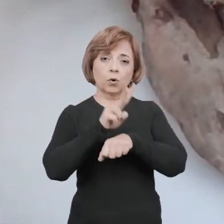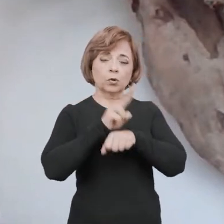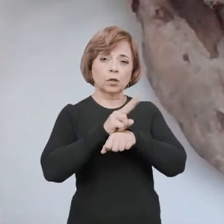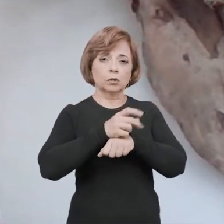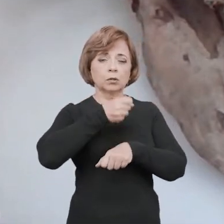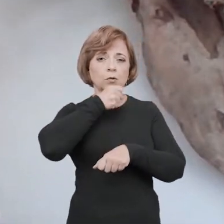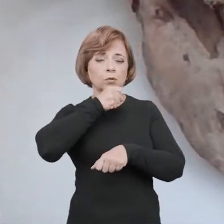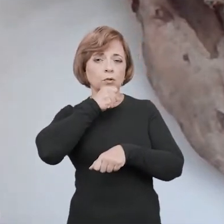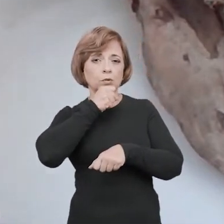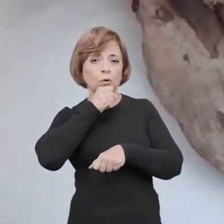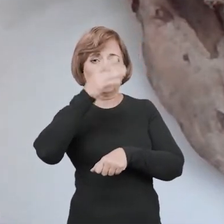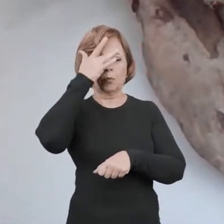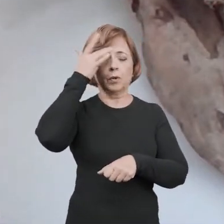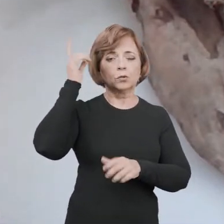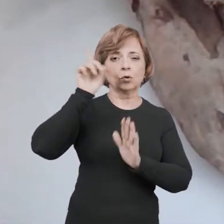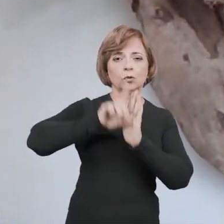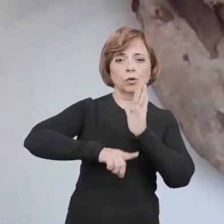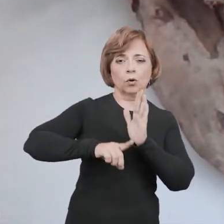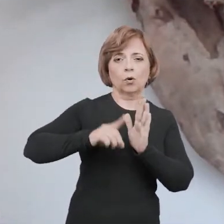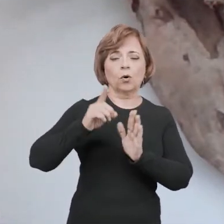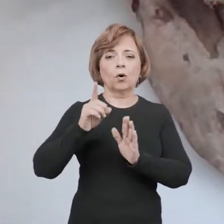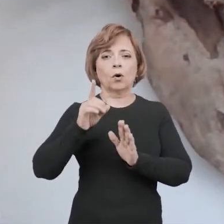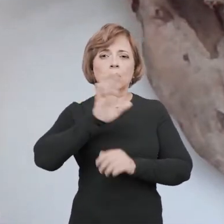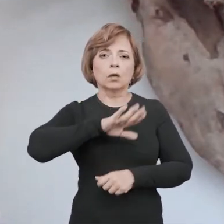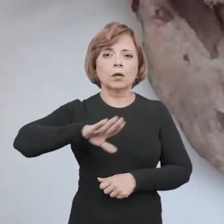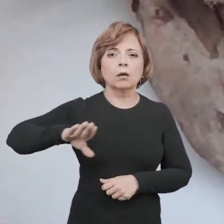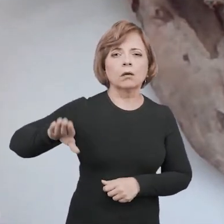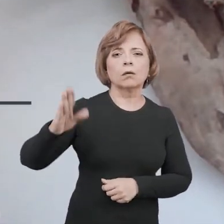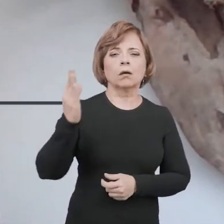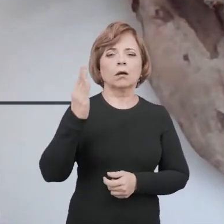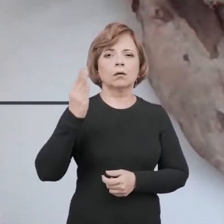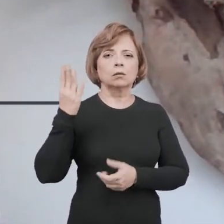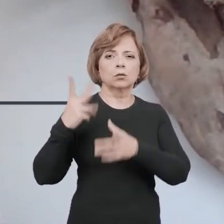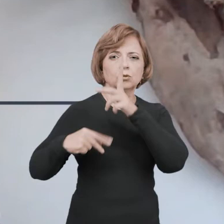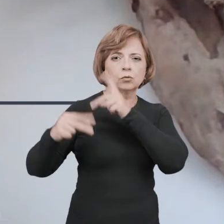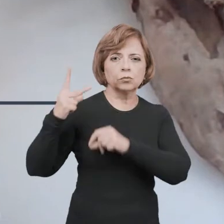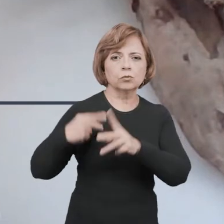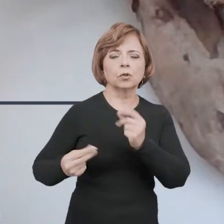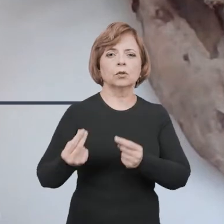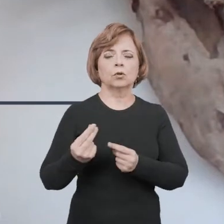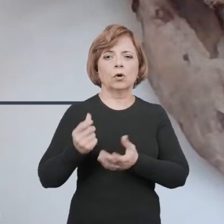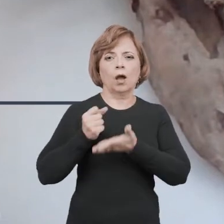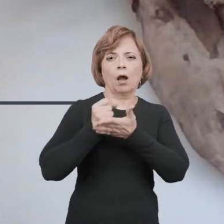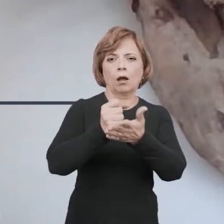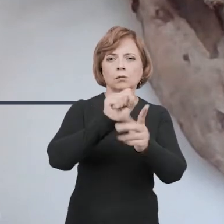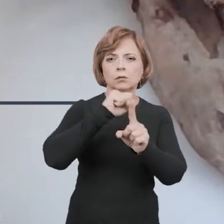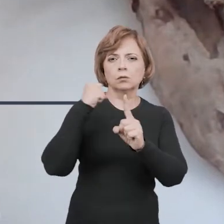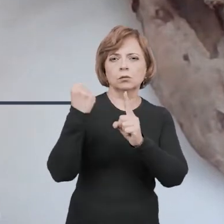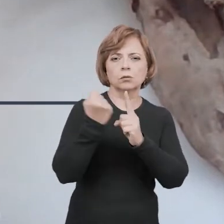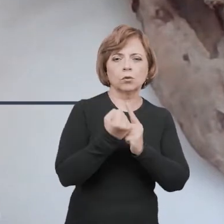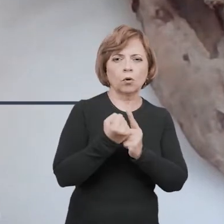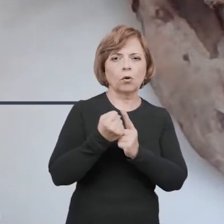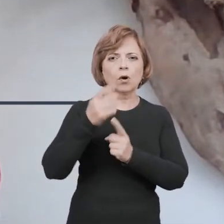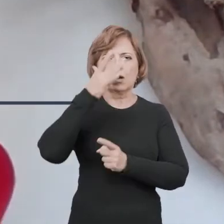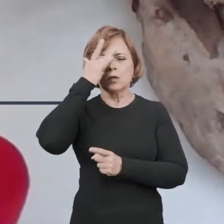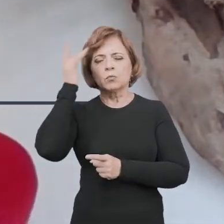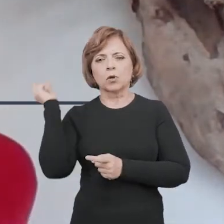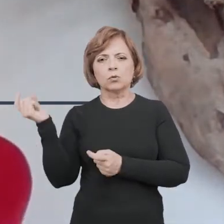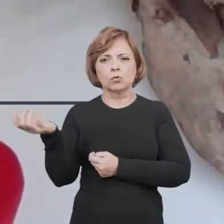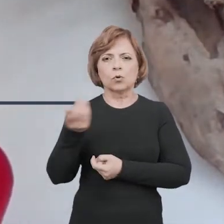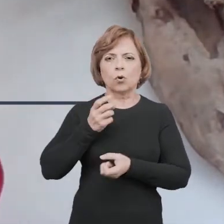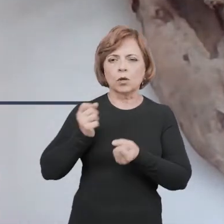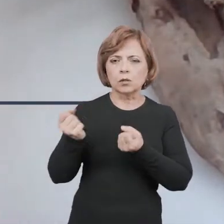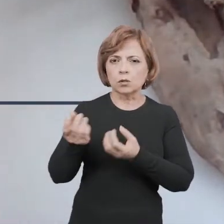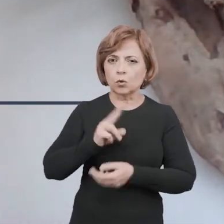com deficiência, meio ambiente, infância, juventude, assistência social, consumidor, direitos humanos,